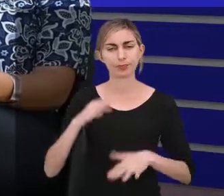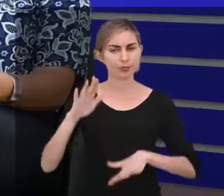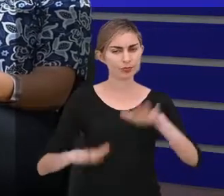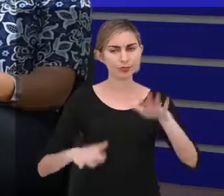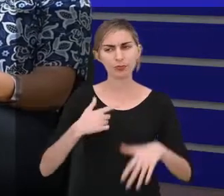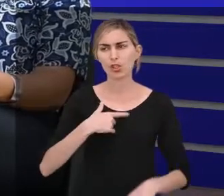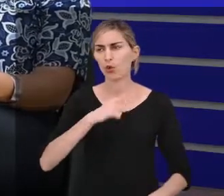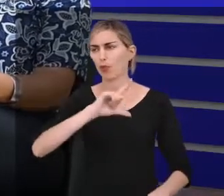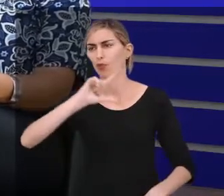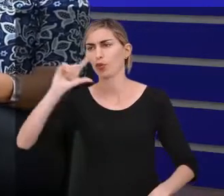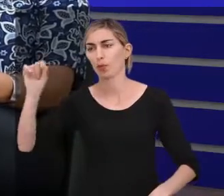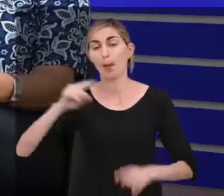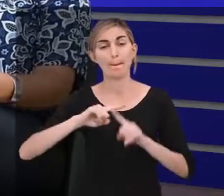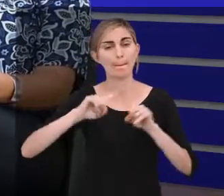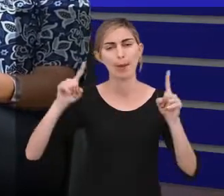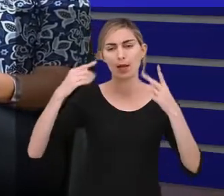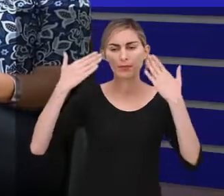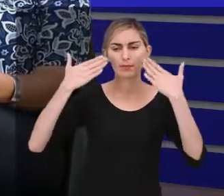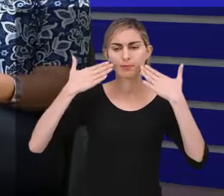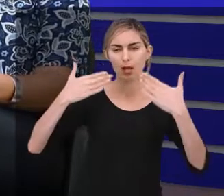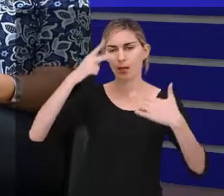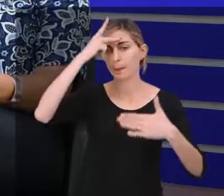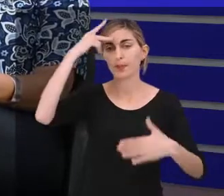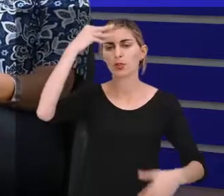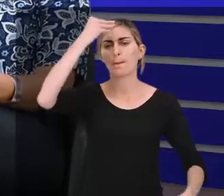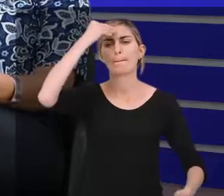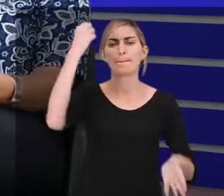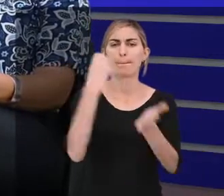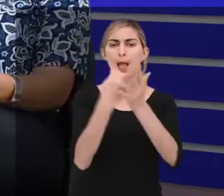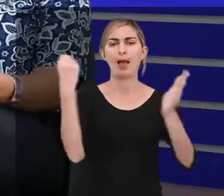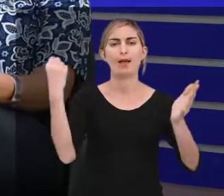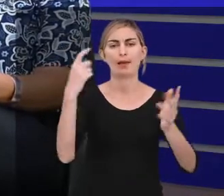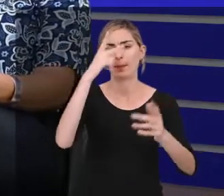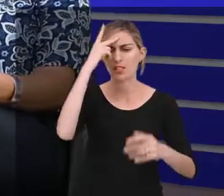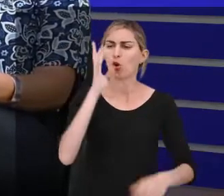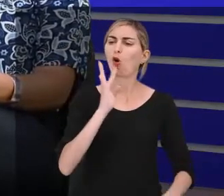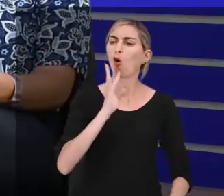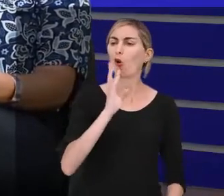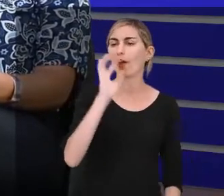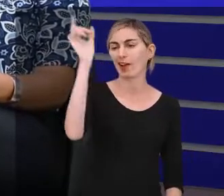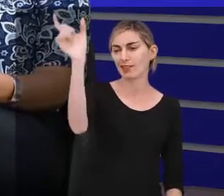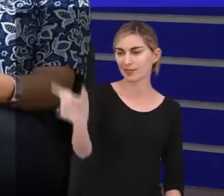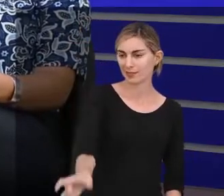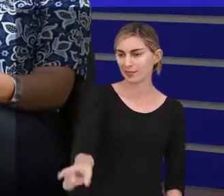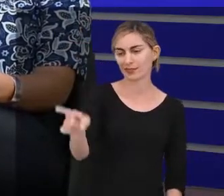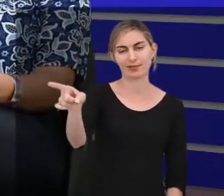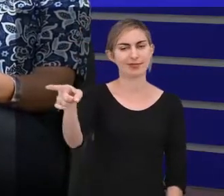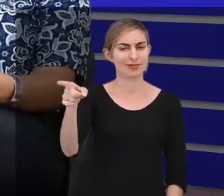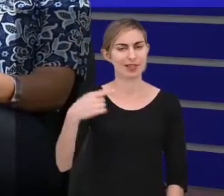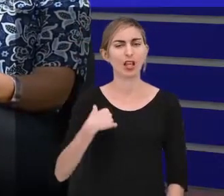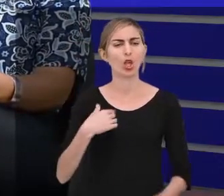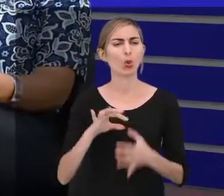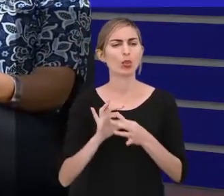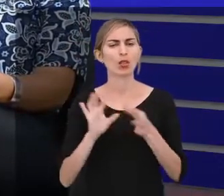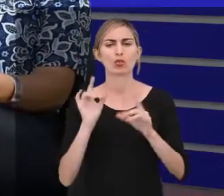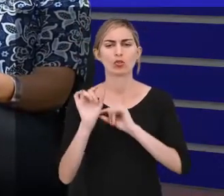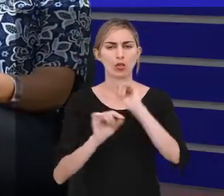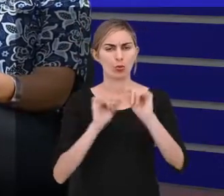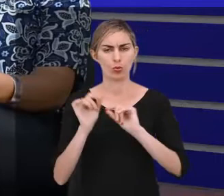eu vou embora, mas a minha imagem, né, a minha marca fica lá. Então, qual é a imagem, qual é a marca que eu quero